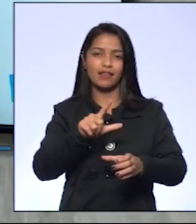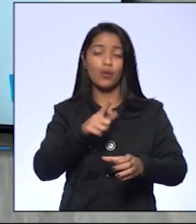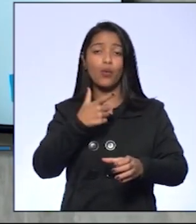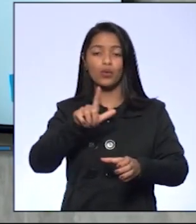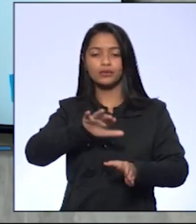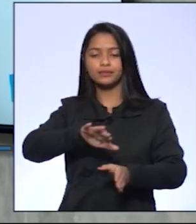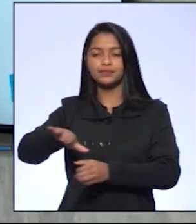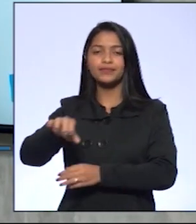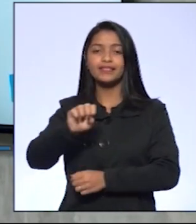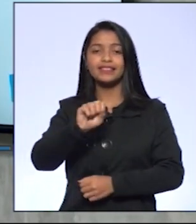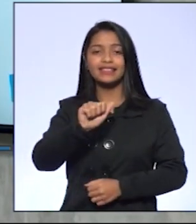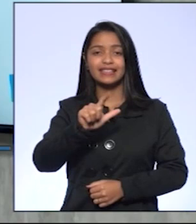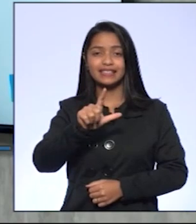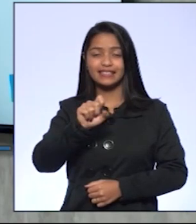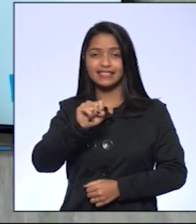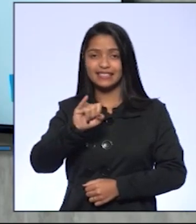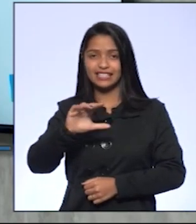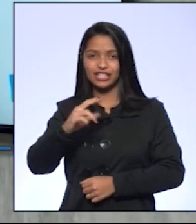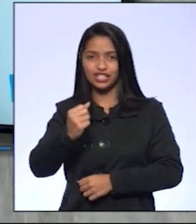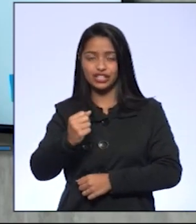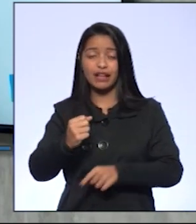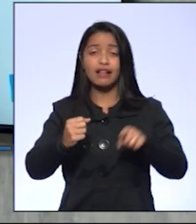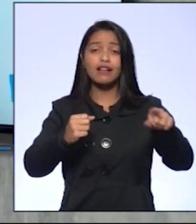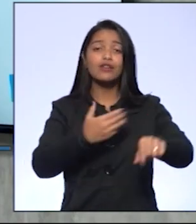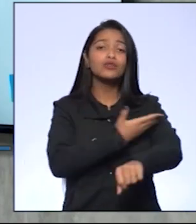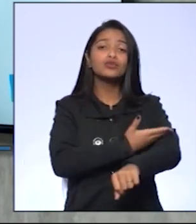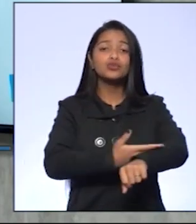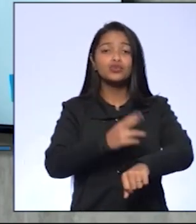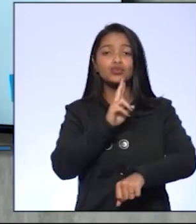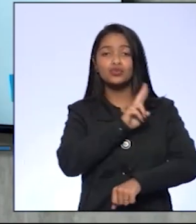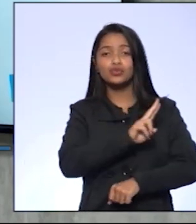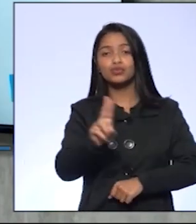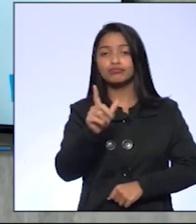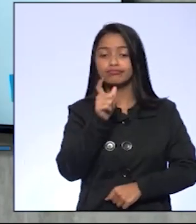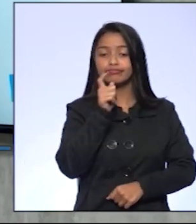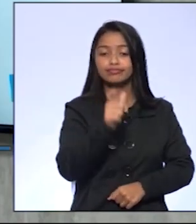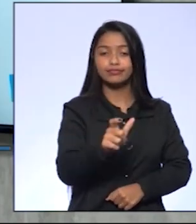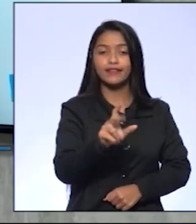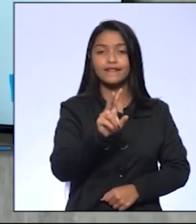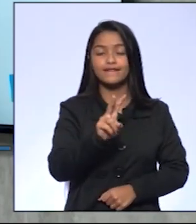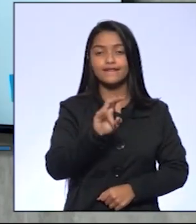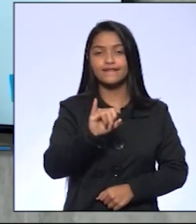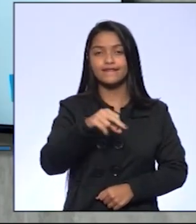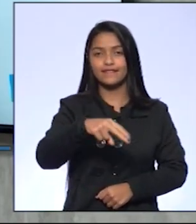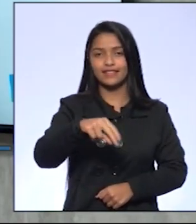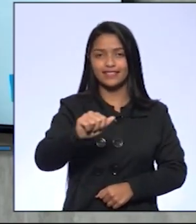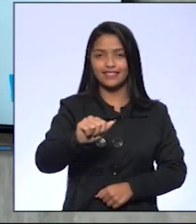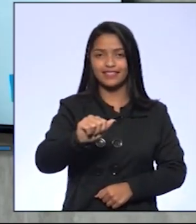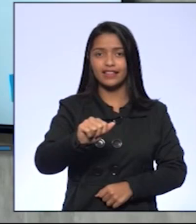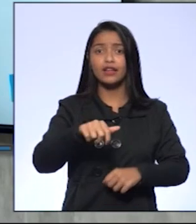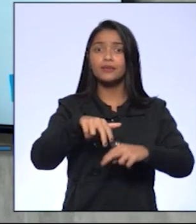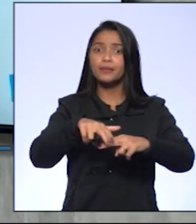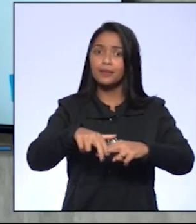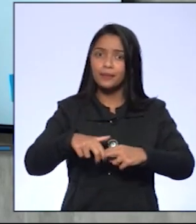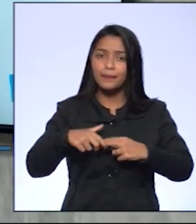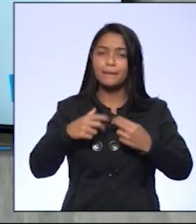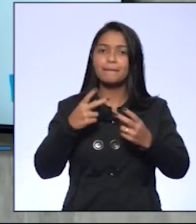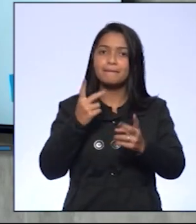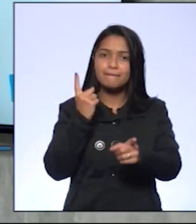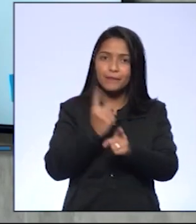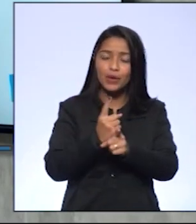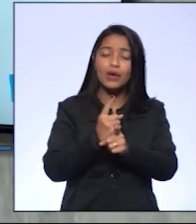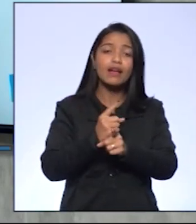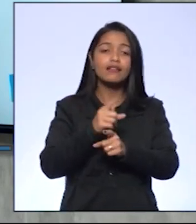se chama vina. É por isso que a gente diz, e está aqui nesse slide, que existe uma diferença semântica entre